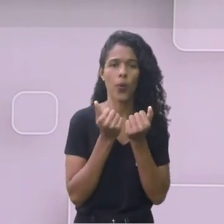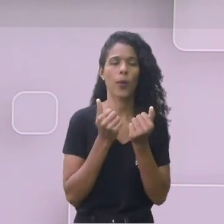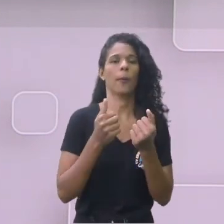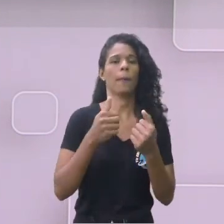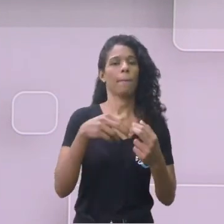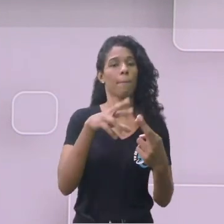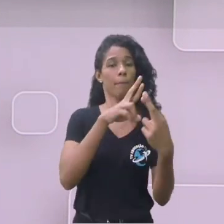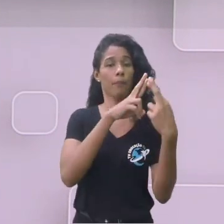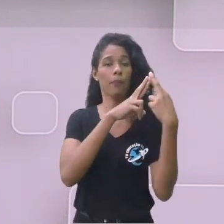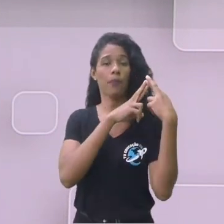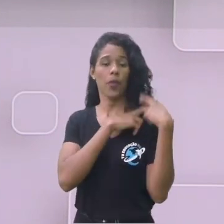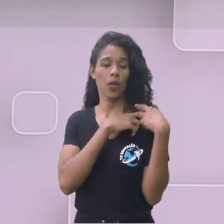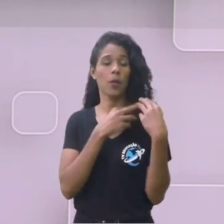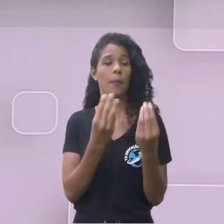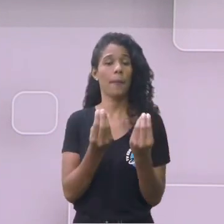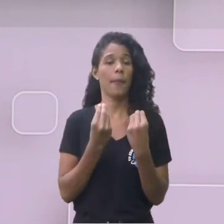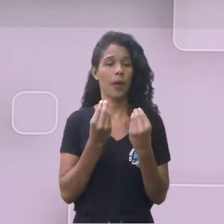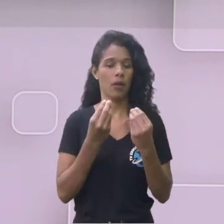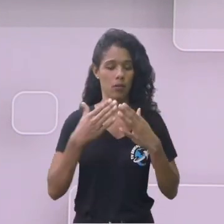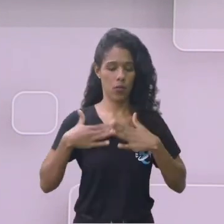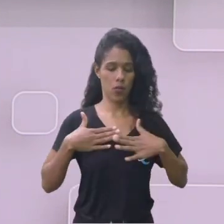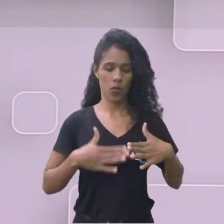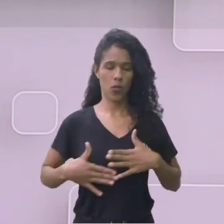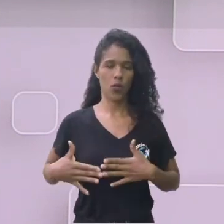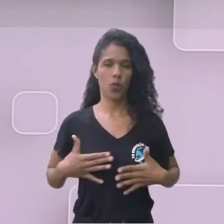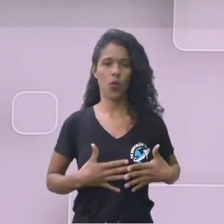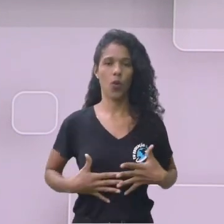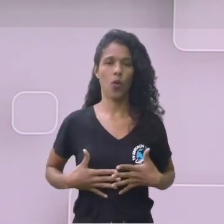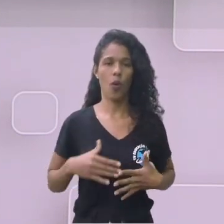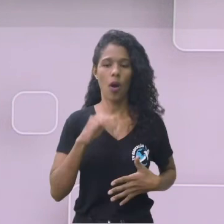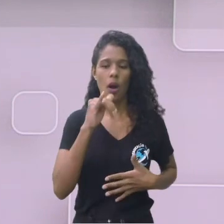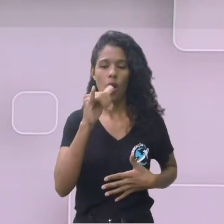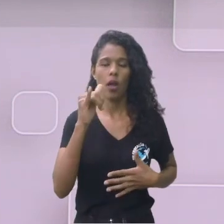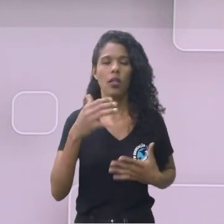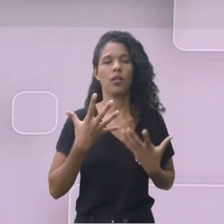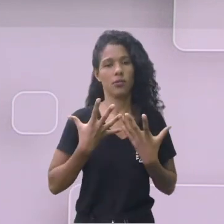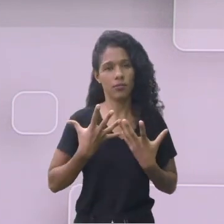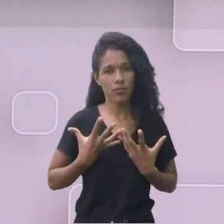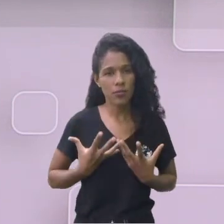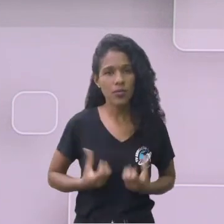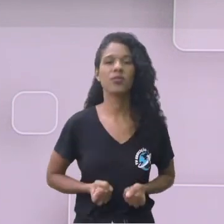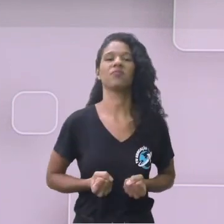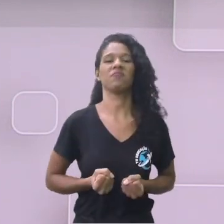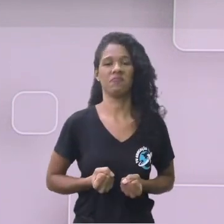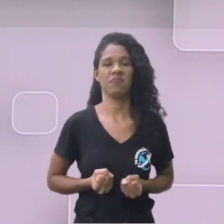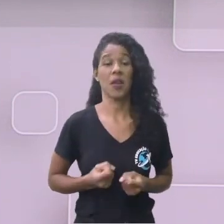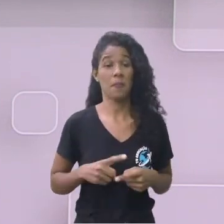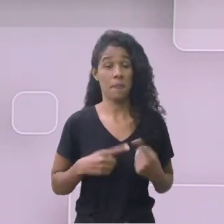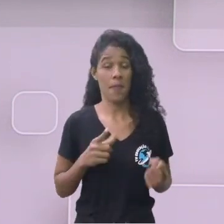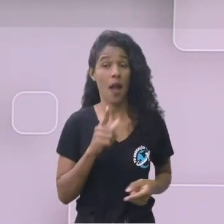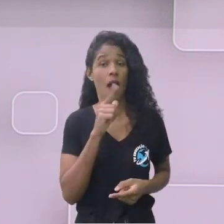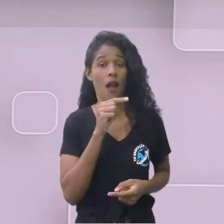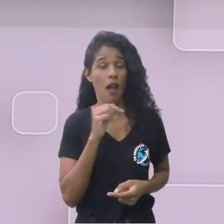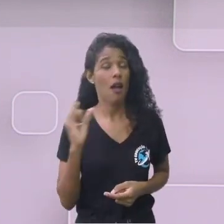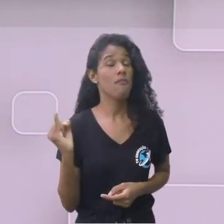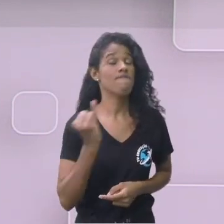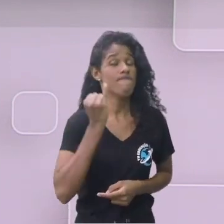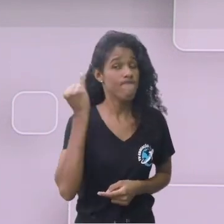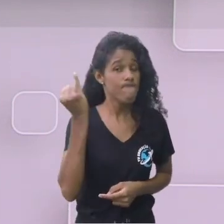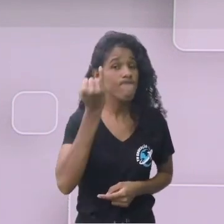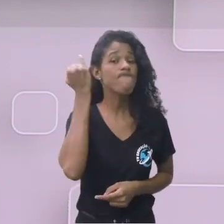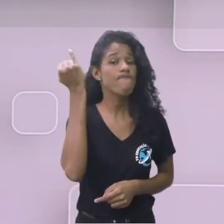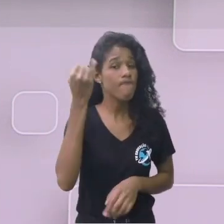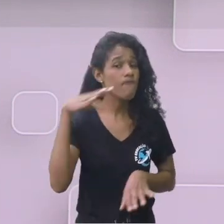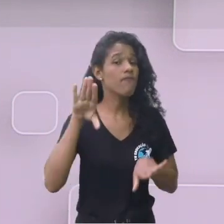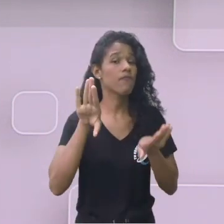para que o nosso corpo ali absorva a energia, mas a água é de extrema importância. Ah, mas eu